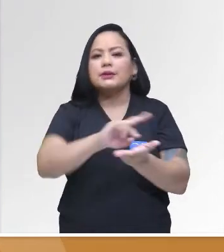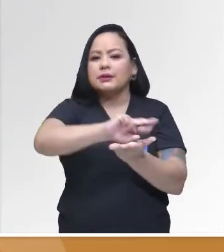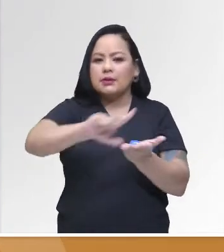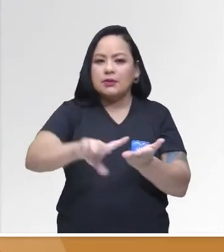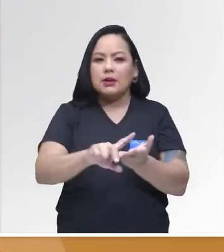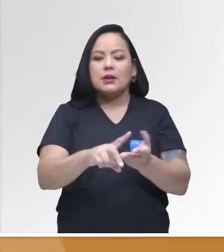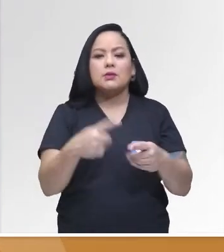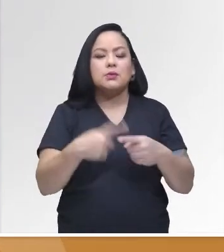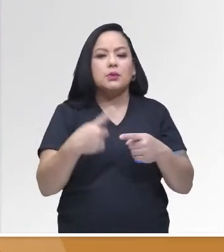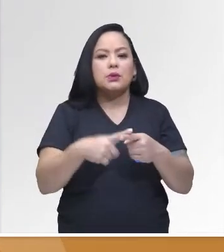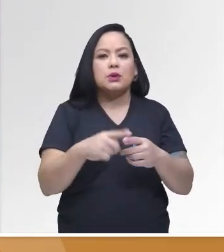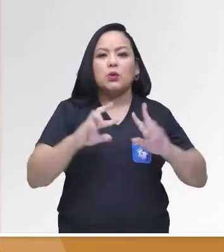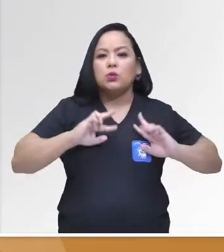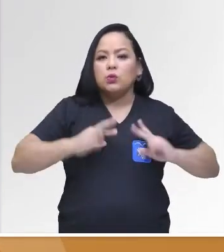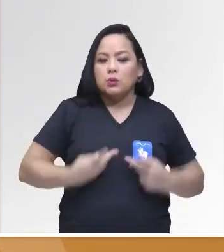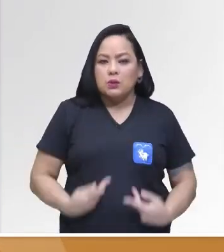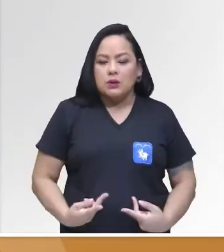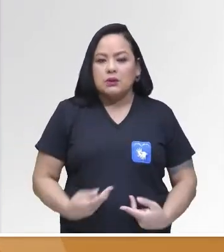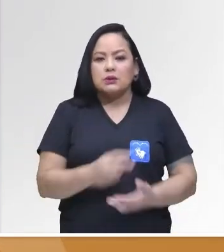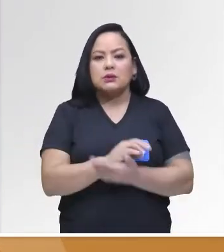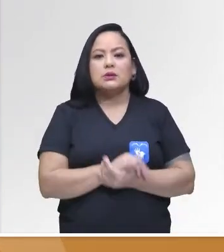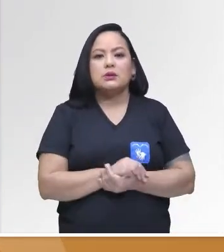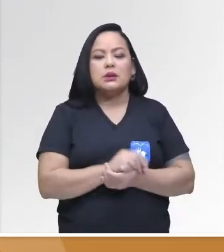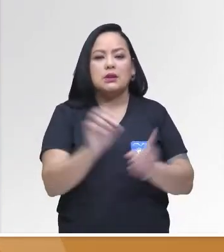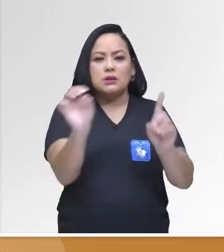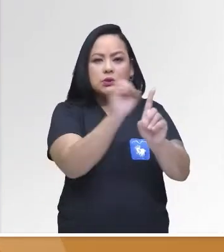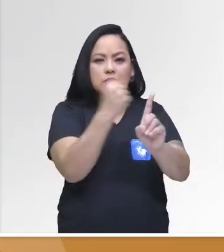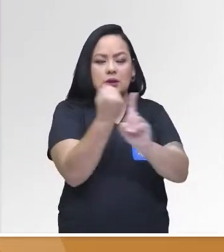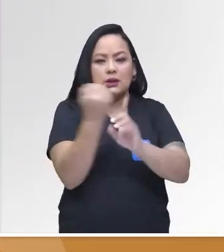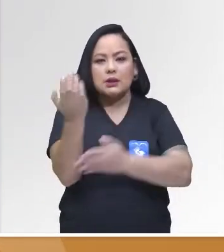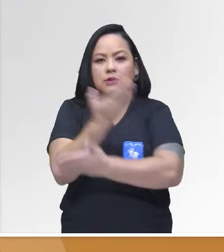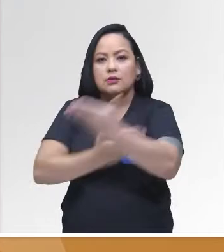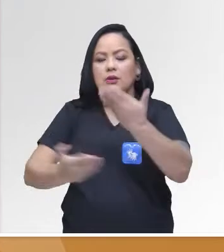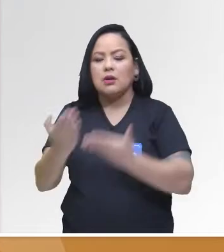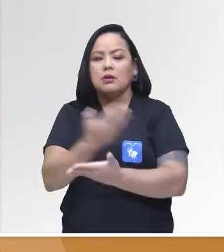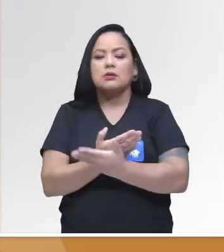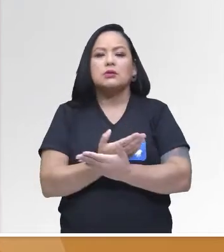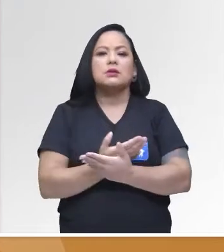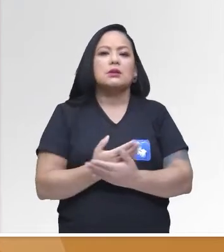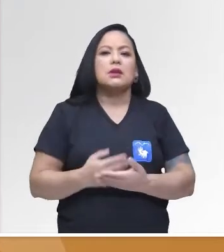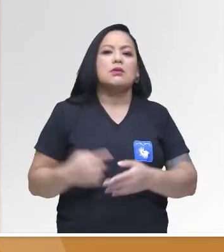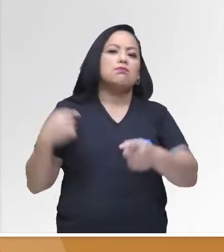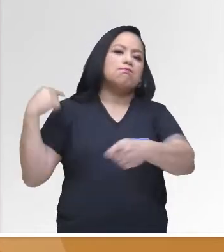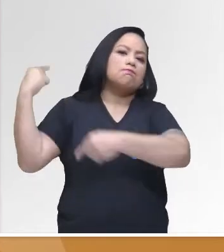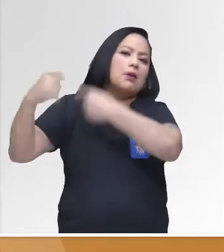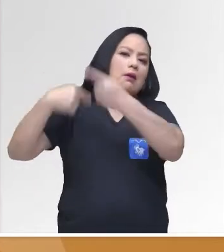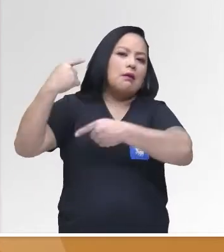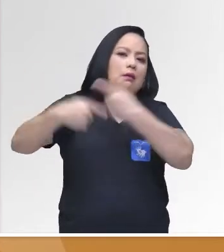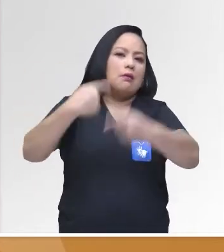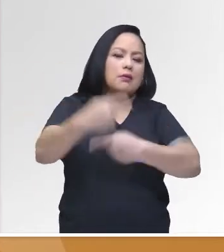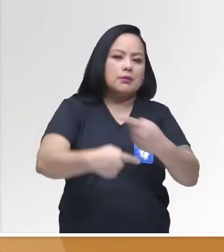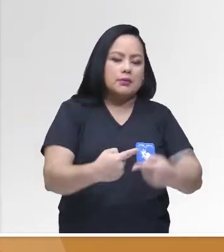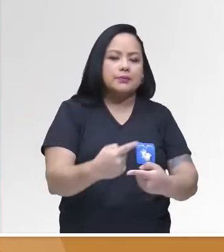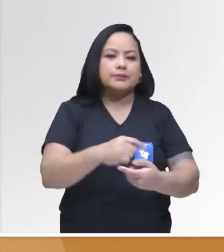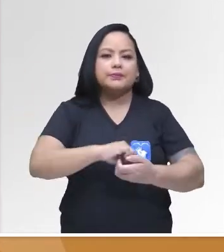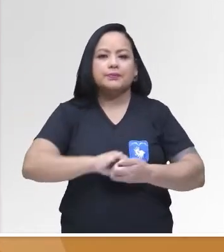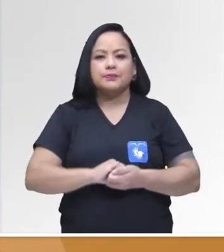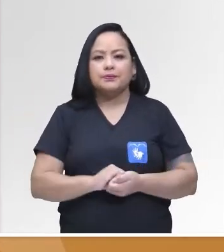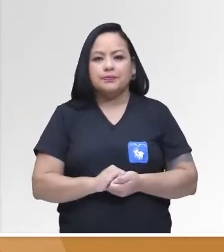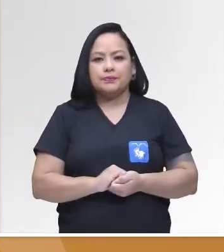as gerações humanas em sociedade vão passando de uma para